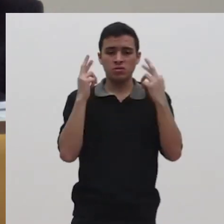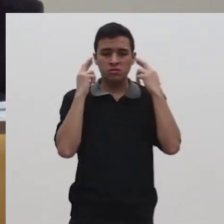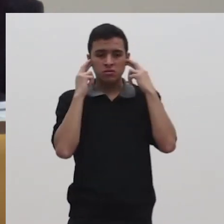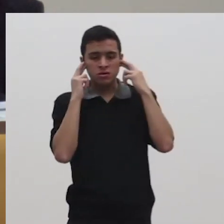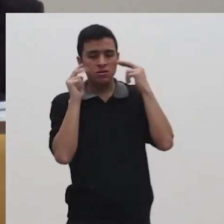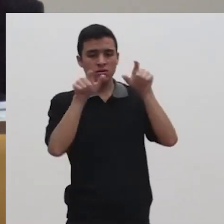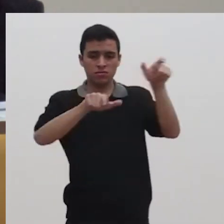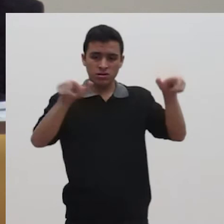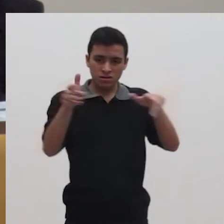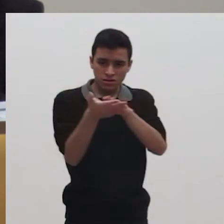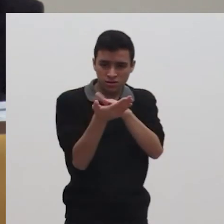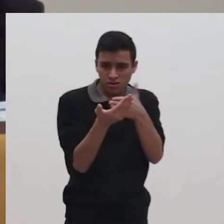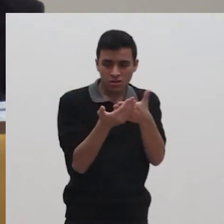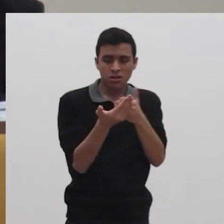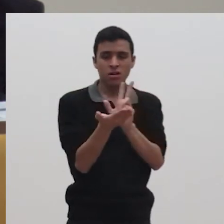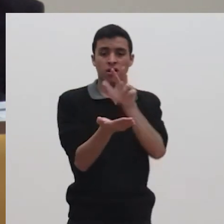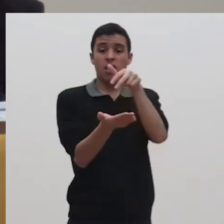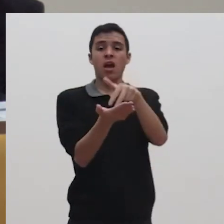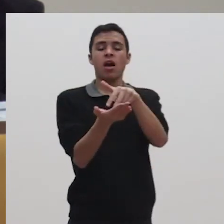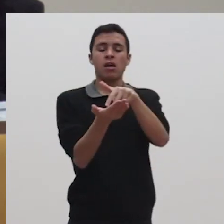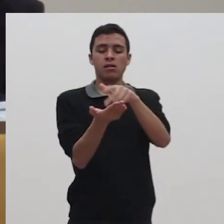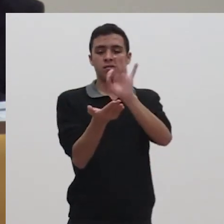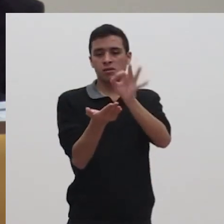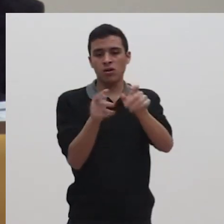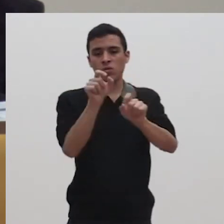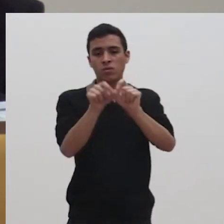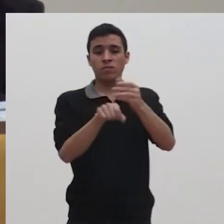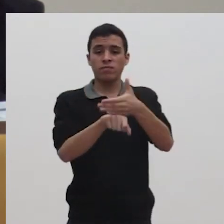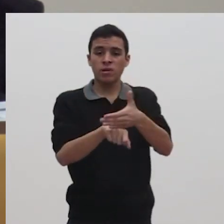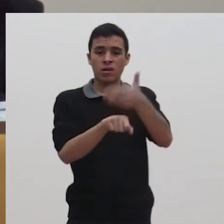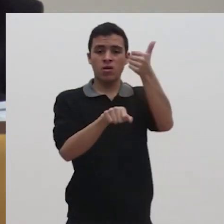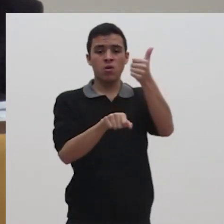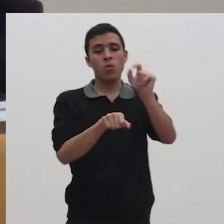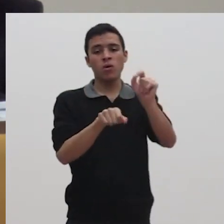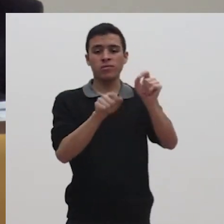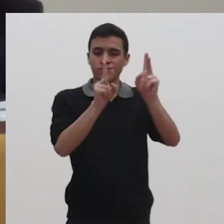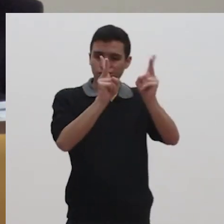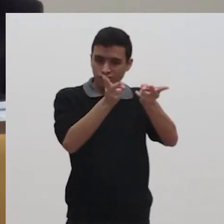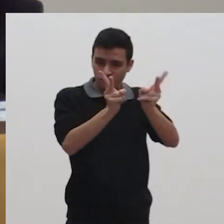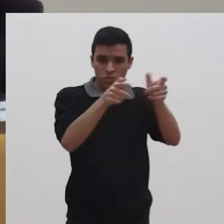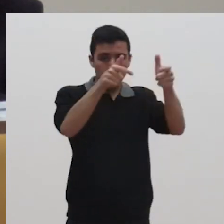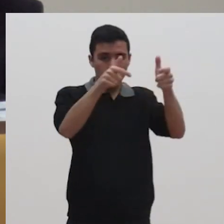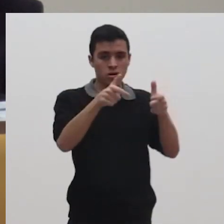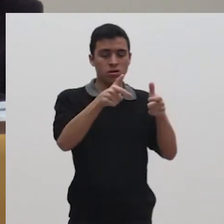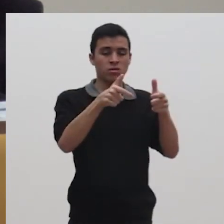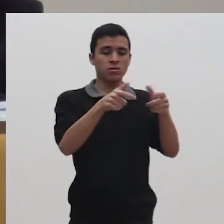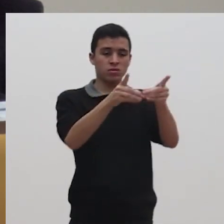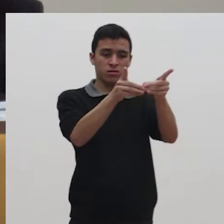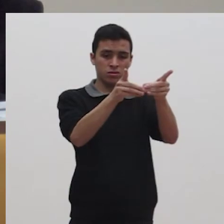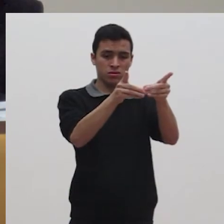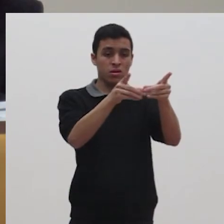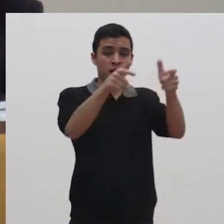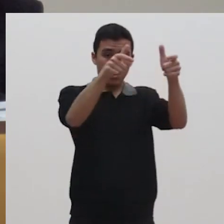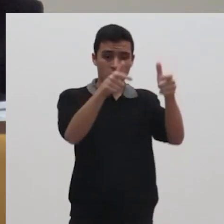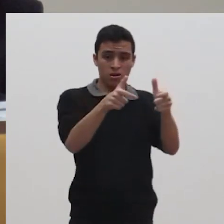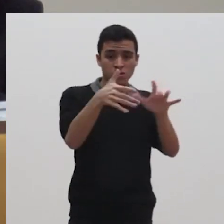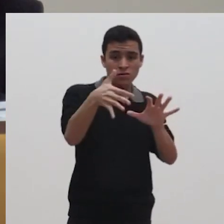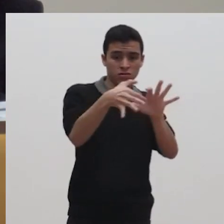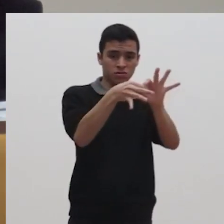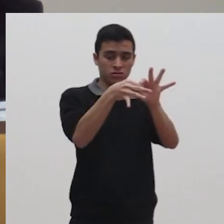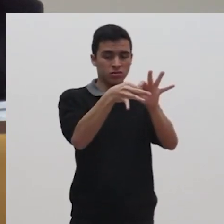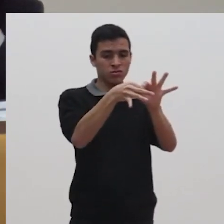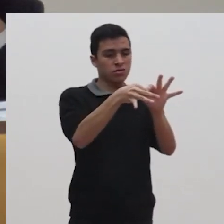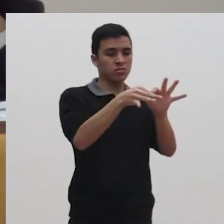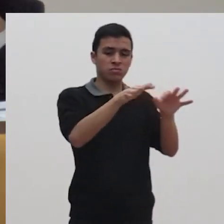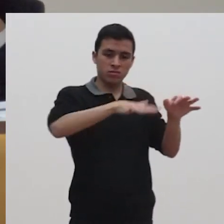surdos e os intérpretes decidiram que o melhor seria ficar no departamento, abrigados junto